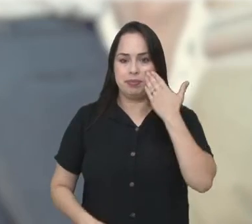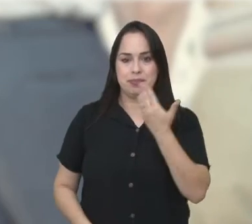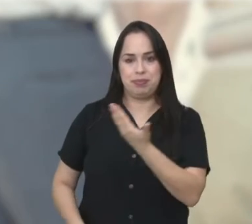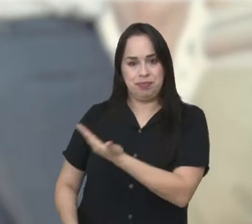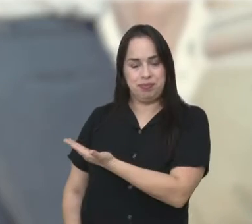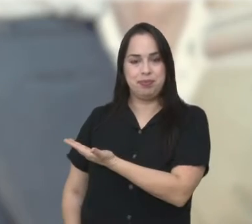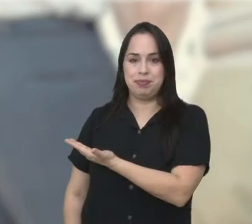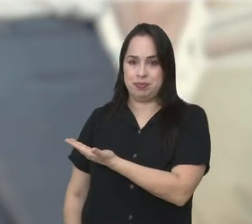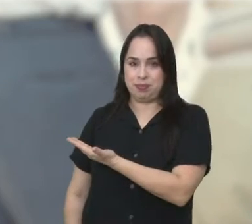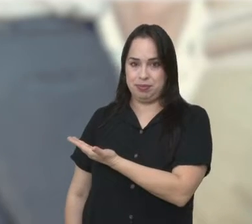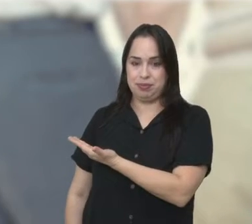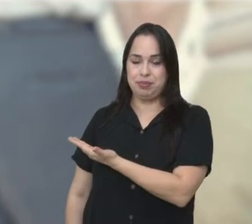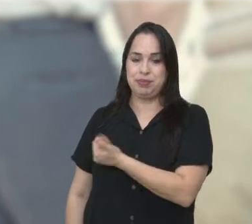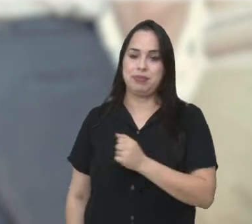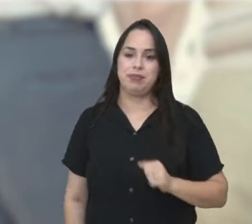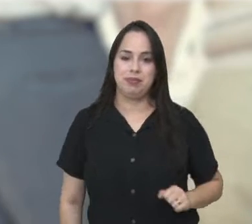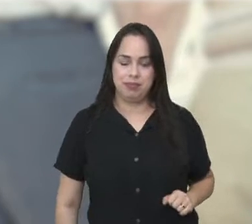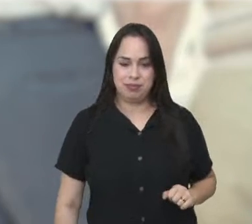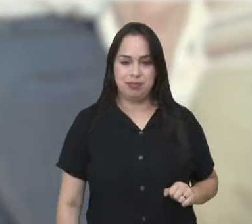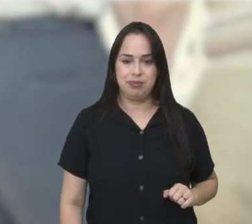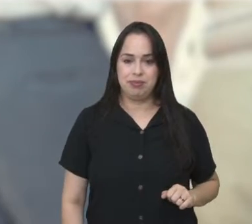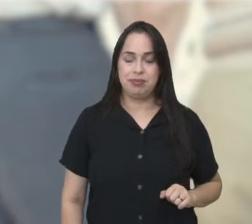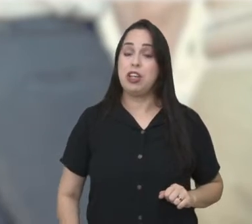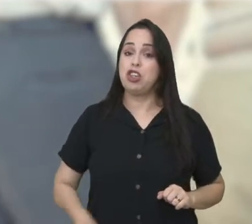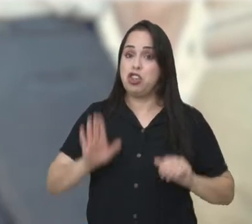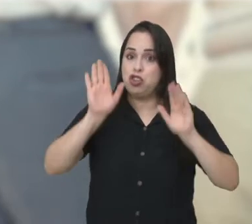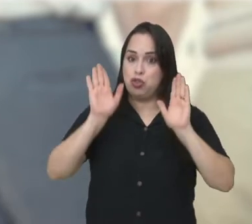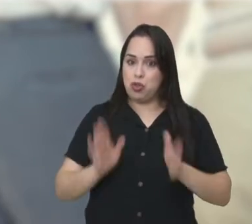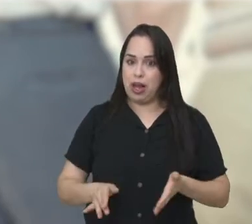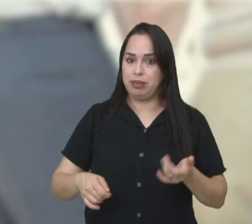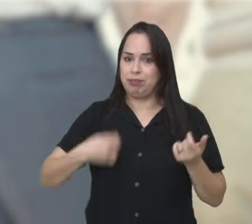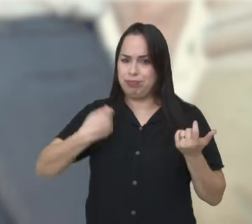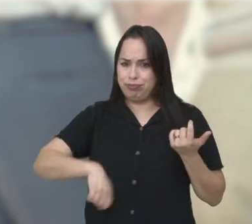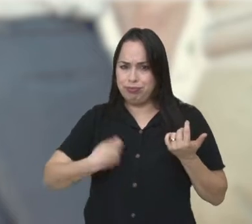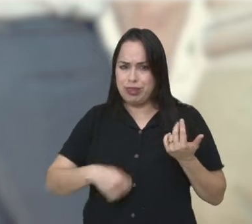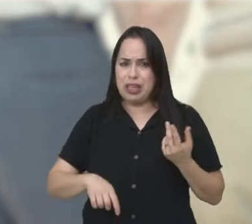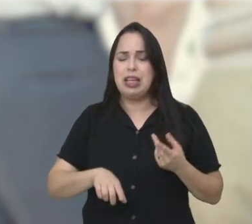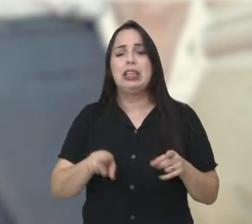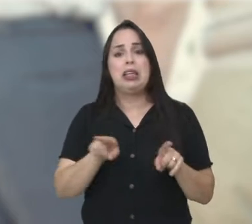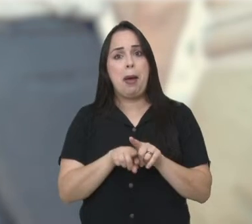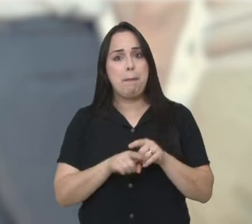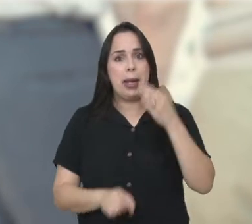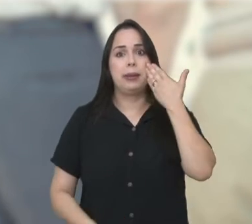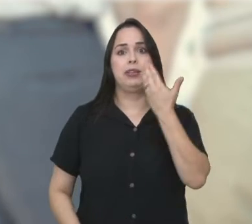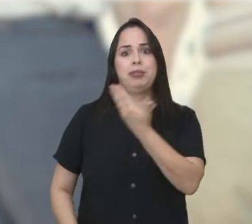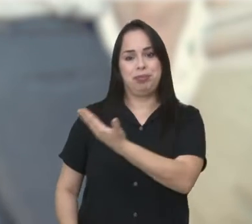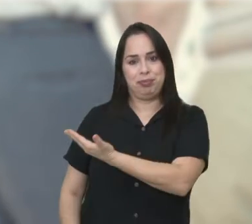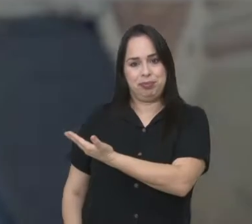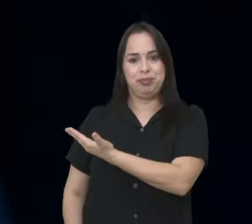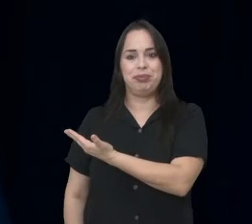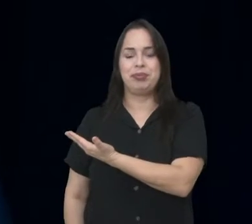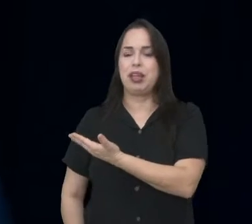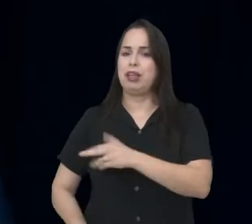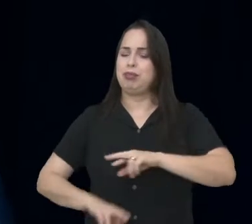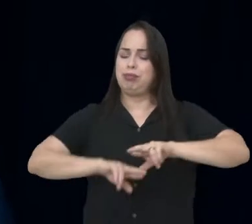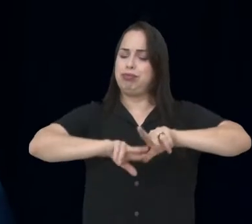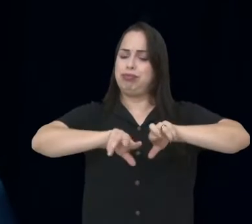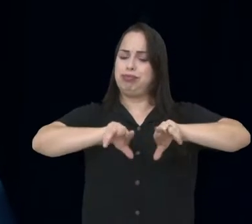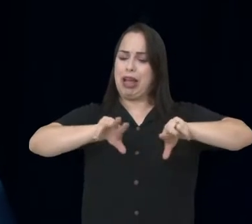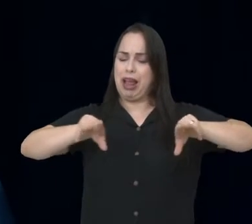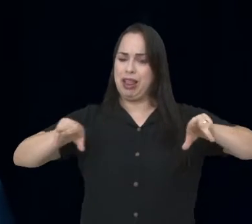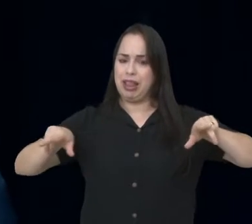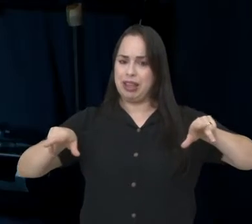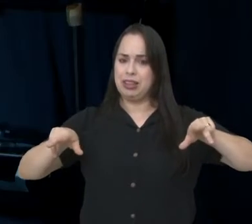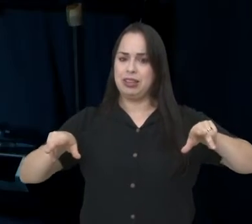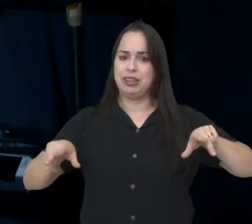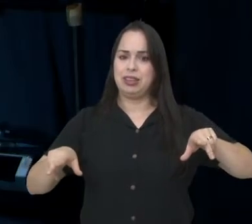banda que acompanhava o Bob Marley, tocou aqui. O Criolo, antes de estourar, tocou aqui. E vários outros, a gente